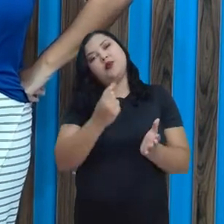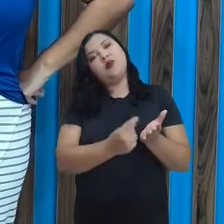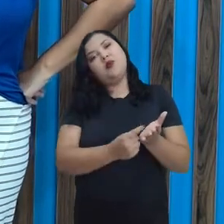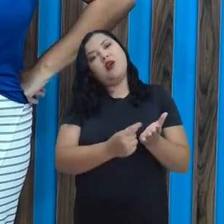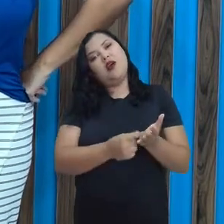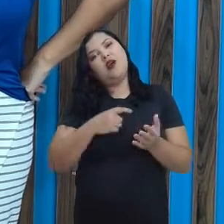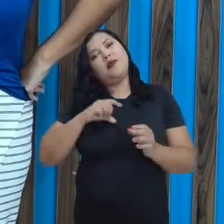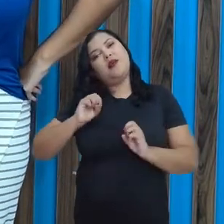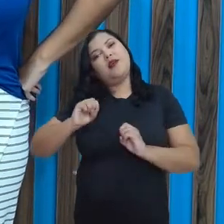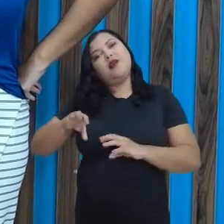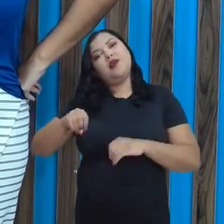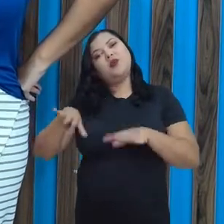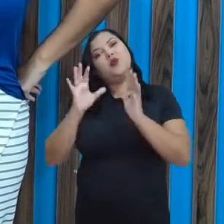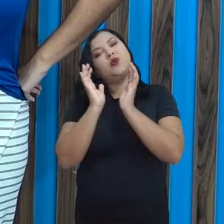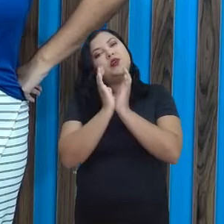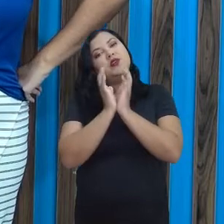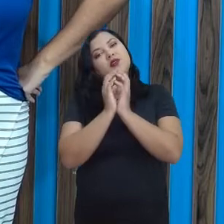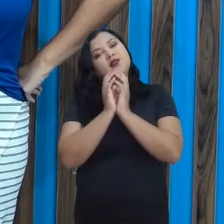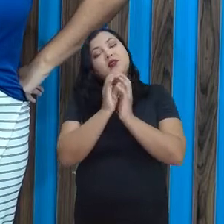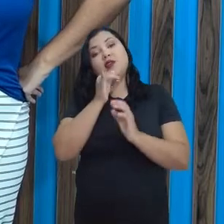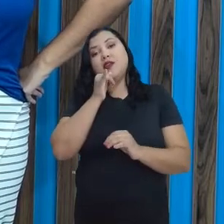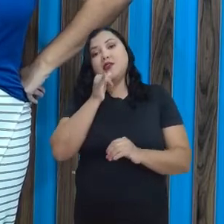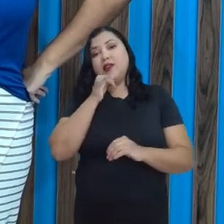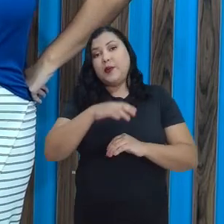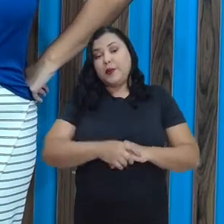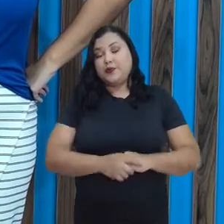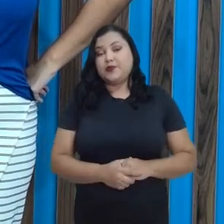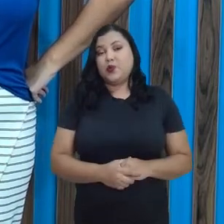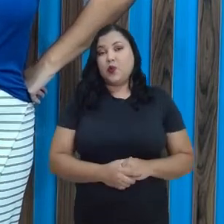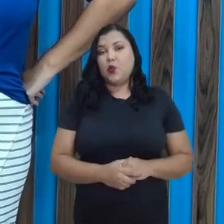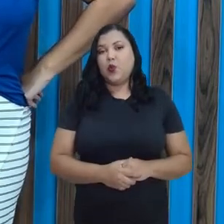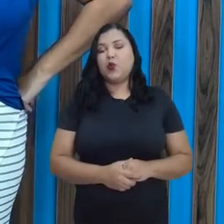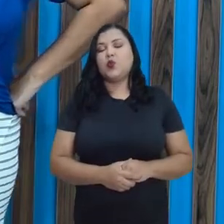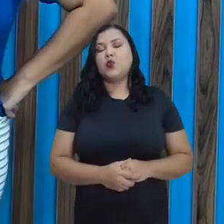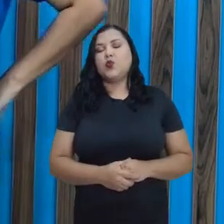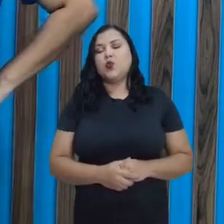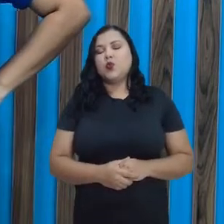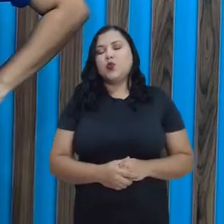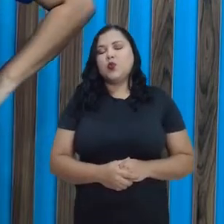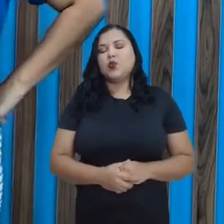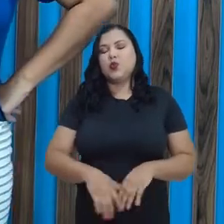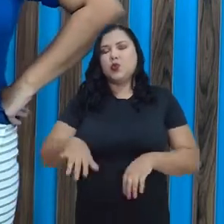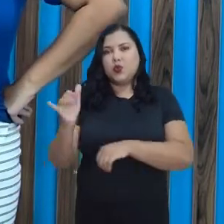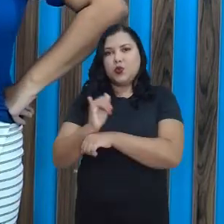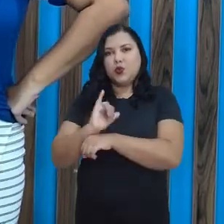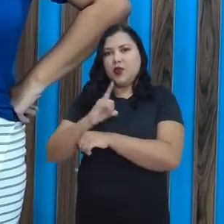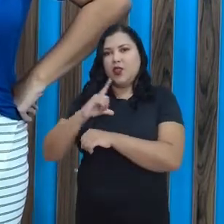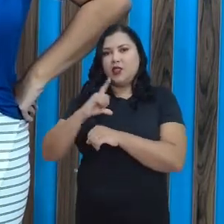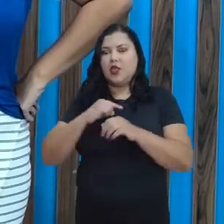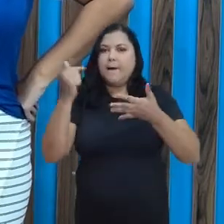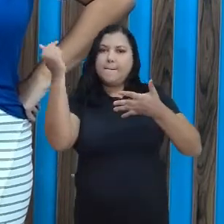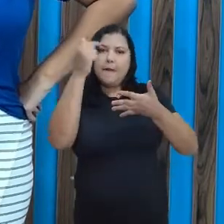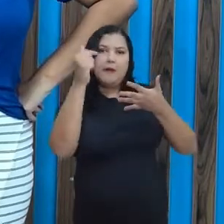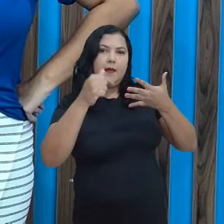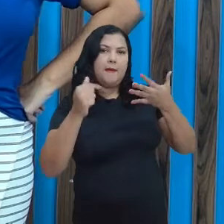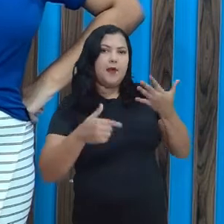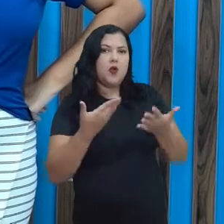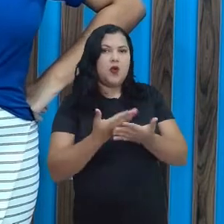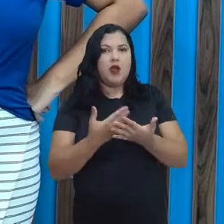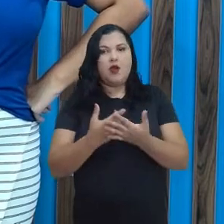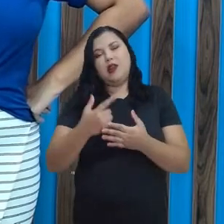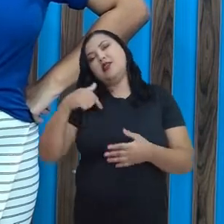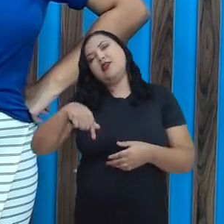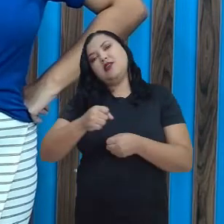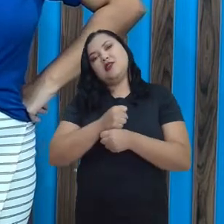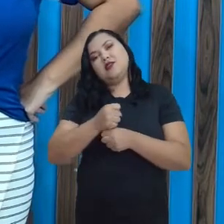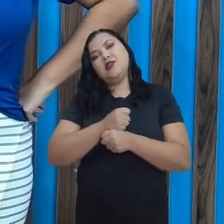aplicativo Educa Recife. No canal, vocês têm toda a playlist com todas as aulas, tá certo? Desse ano e do ano